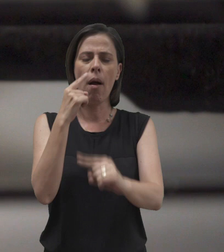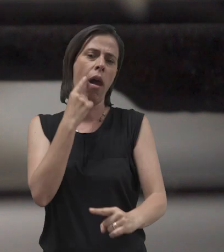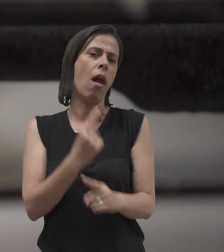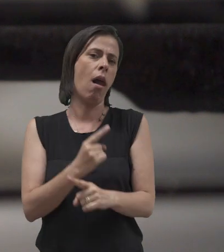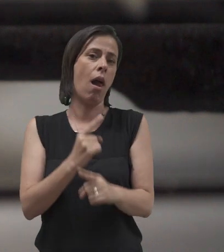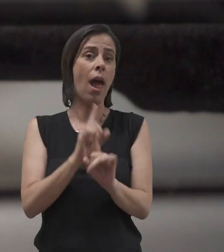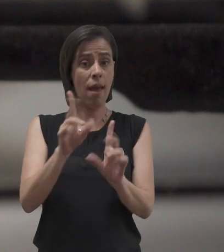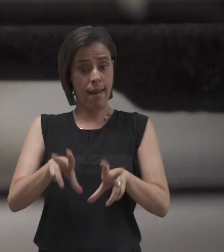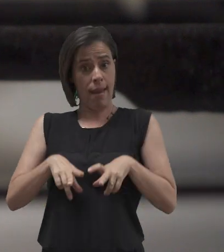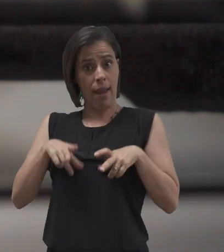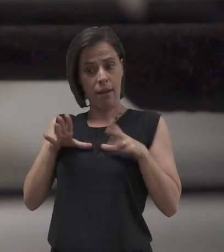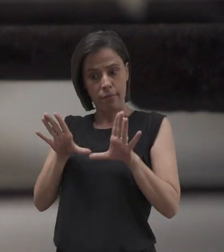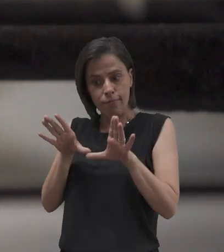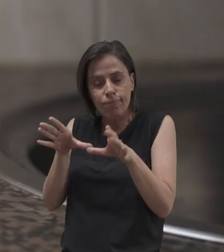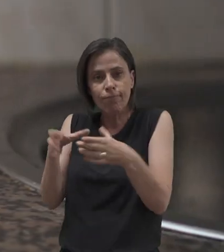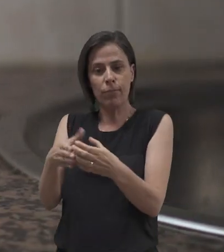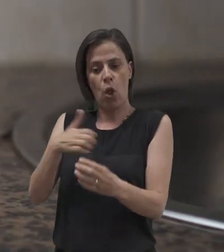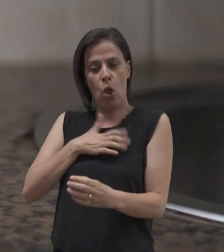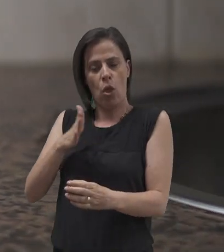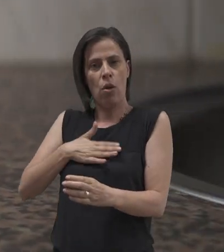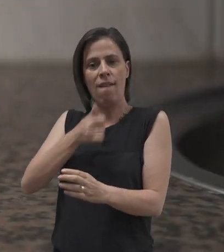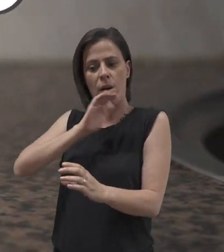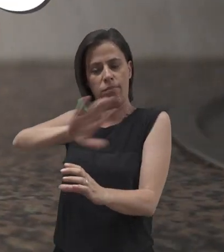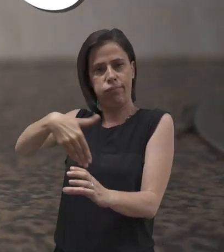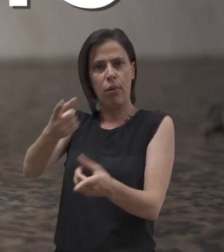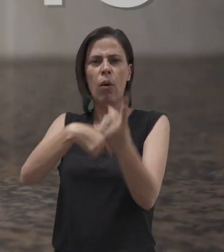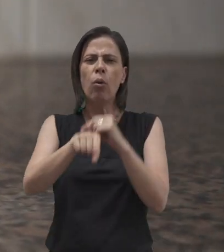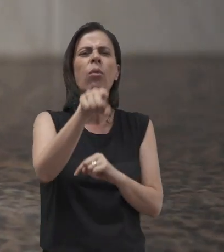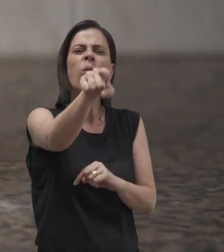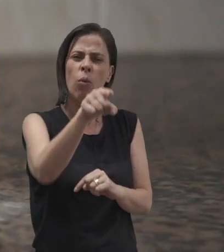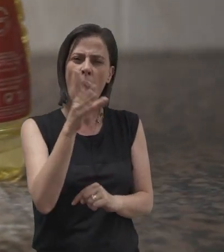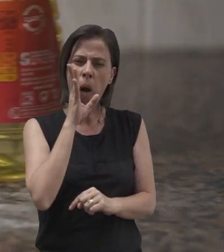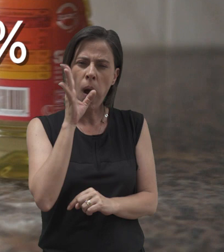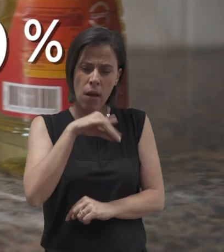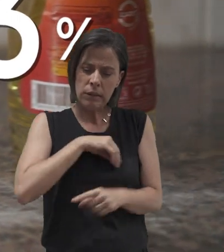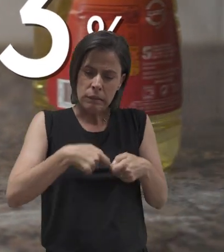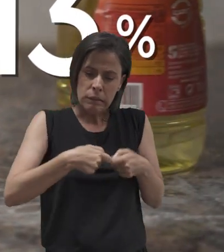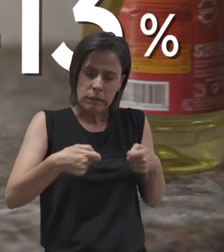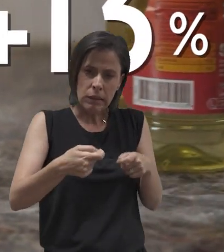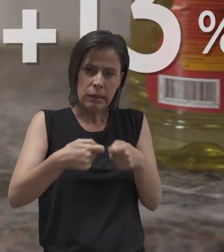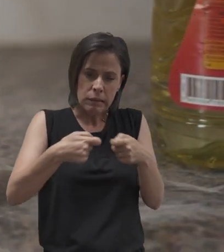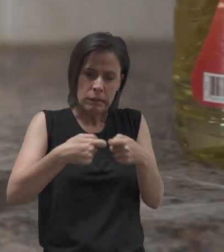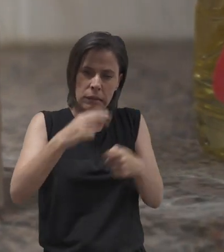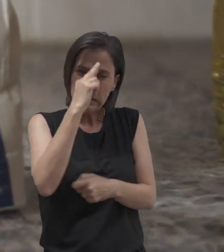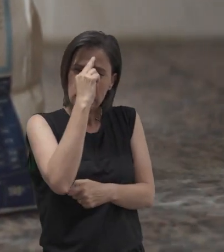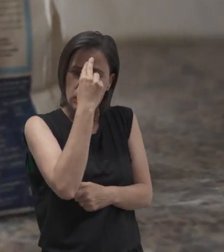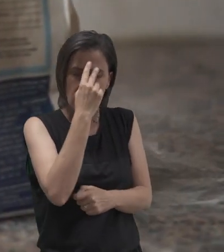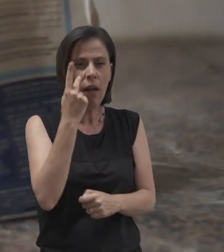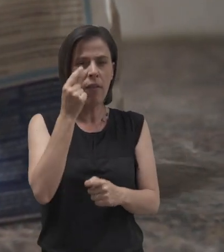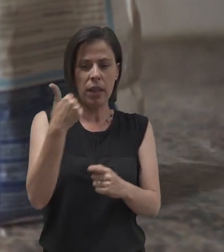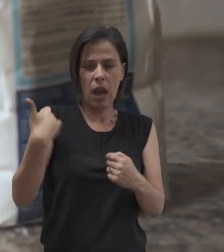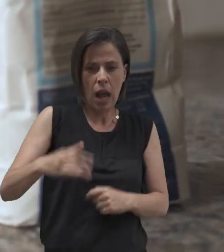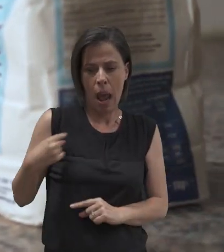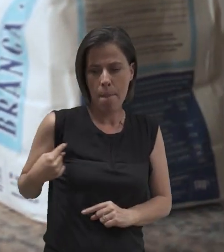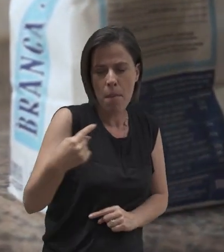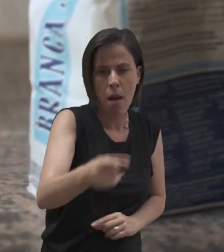mesmo, concentrar a riqueza entre os donos disto tudo. Enquanto tu tentas que o salário estique até ao final do mês. O custo de vida aumenta todos